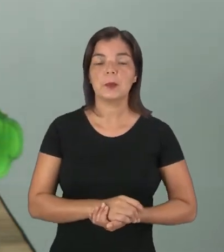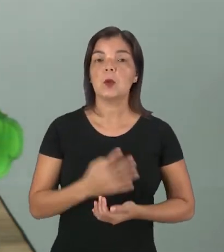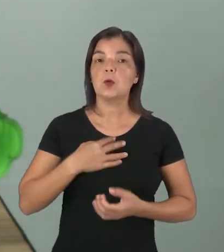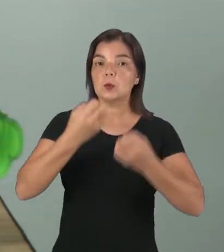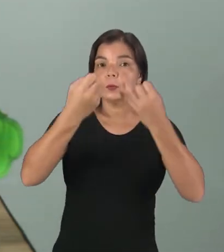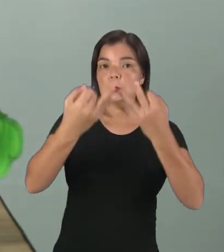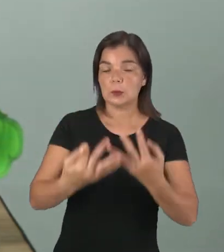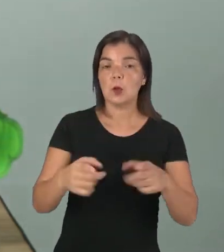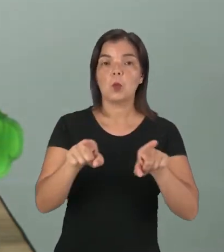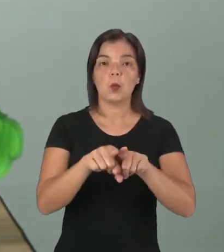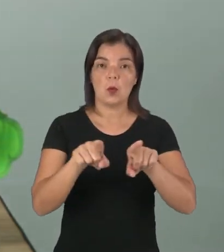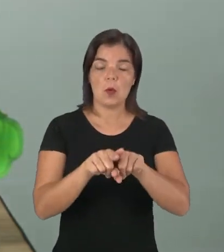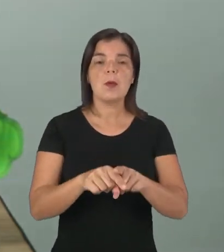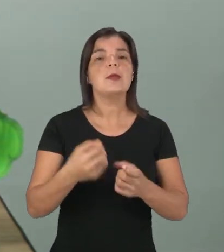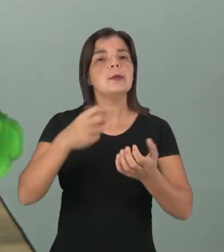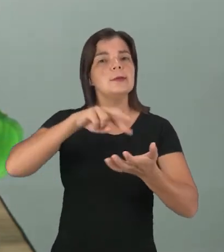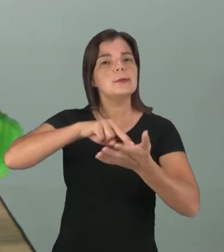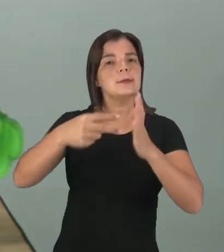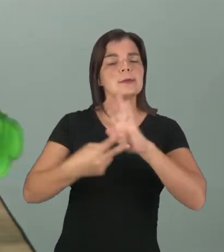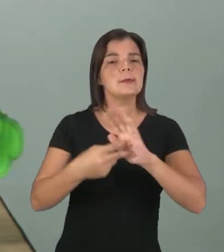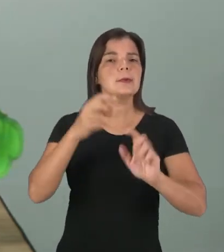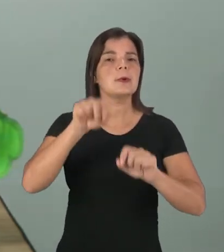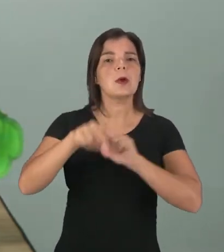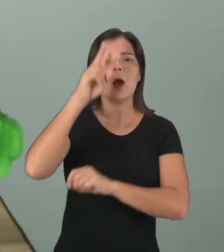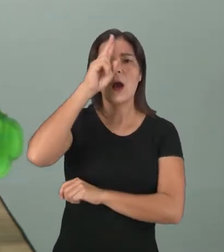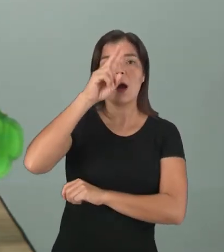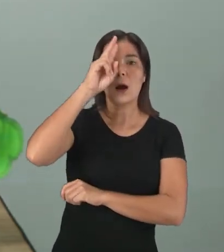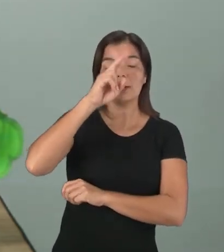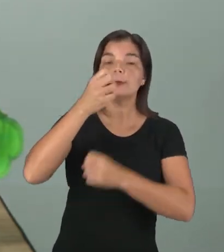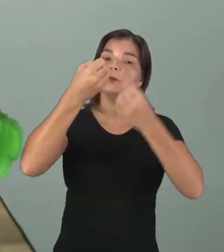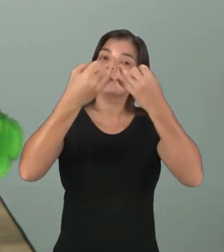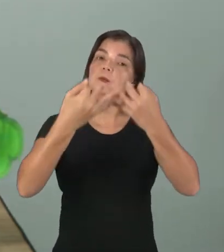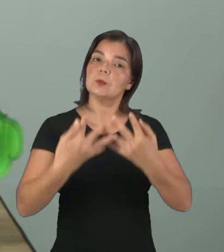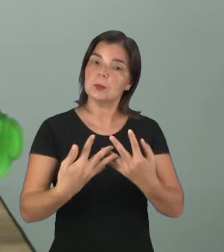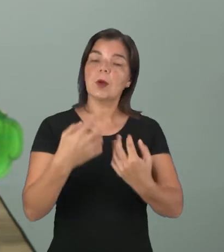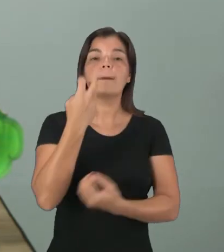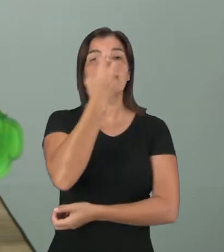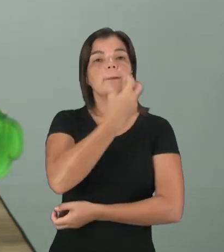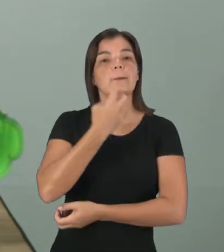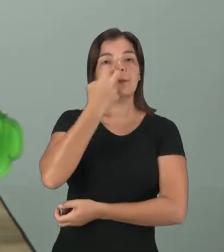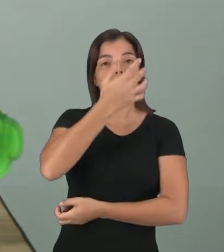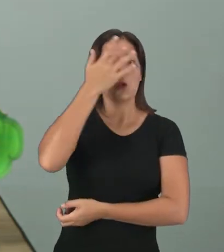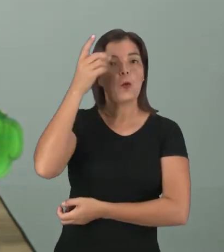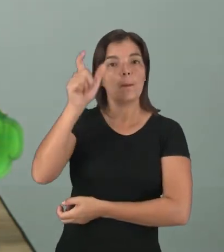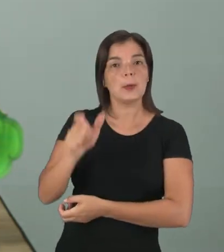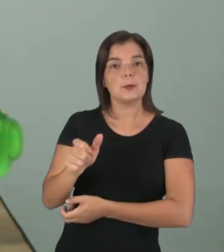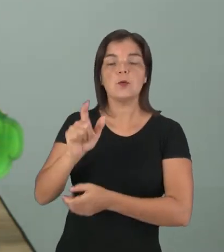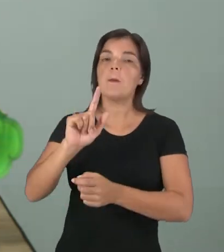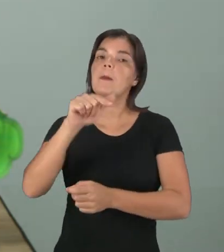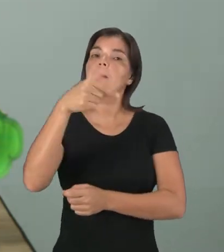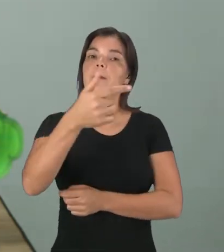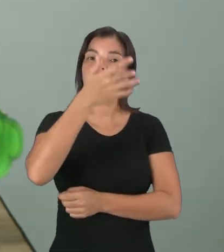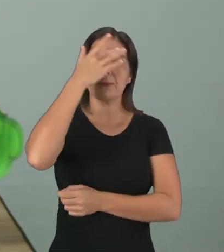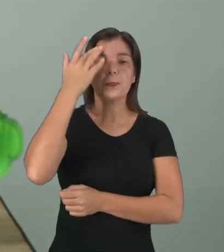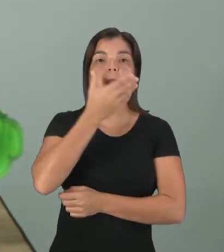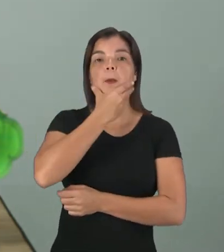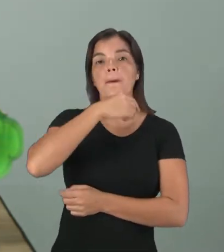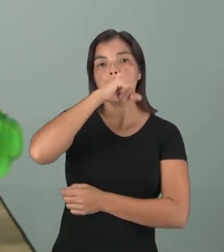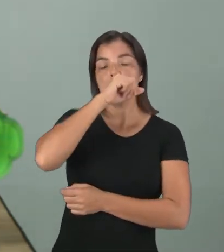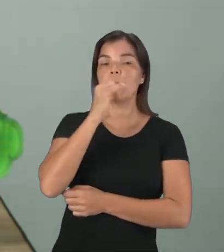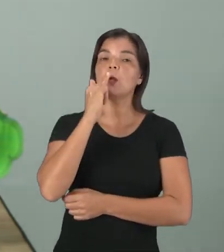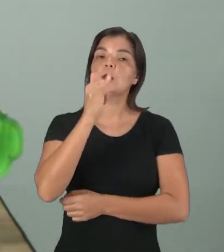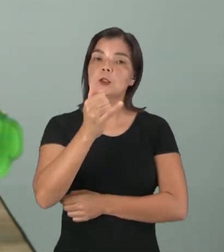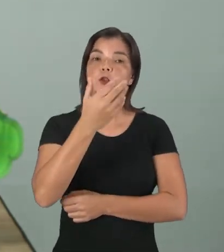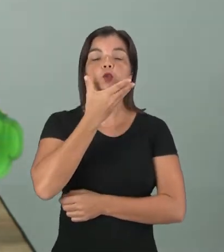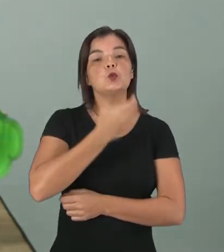quando nós falamos esse termo, estamos querendo dizer que as histórias são contadas pela boca de uma pessoa para outra. O pai conta para o filho